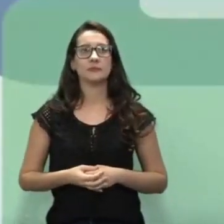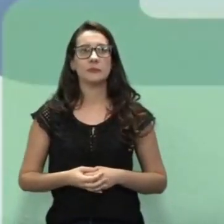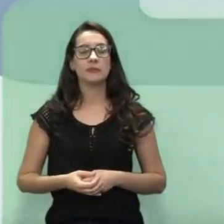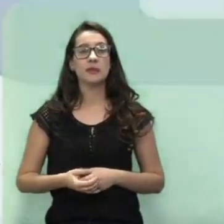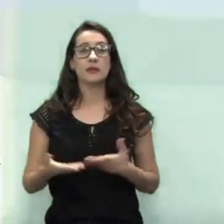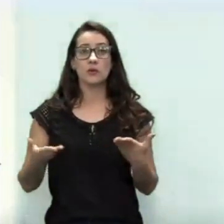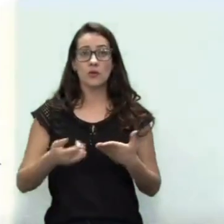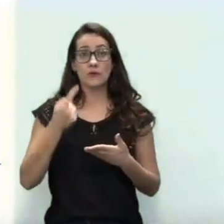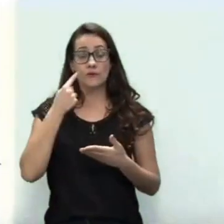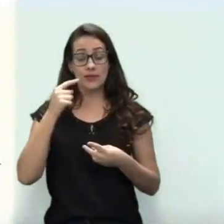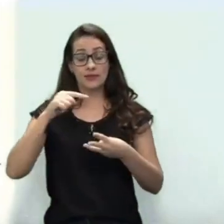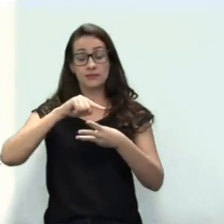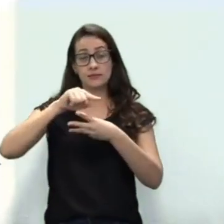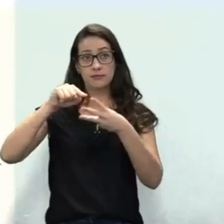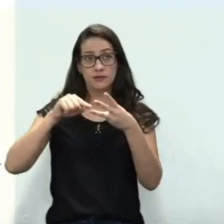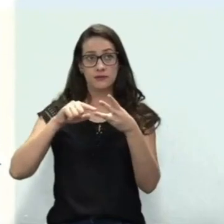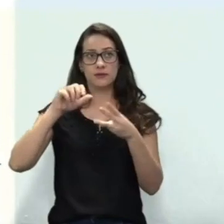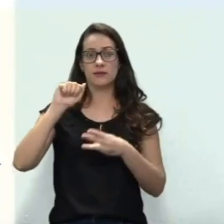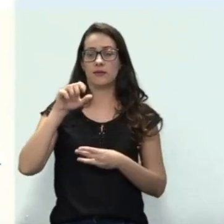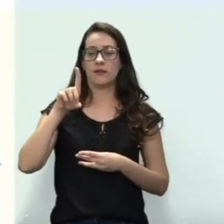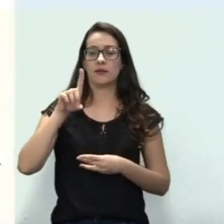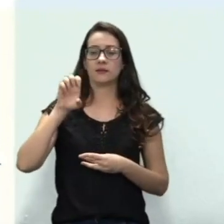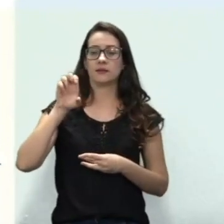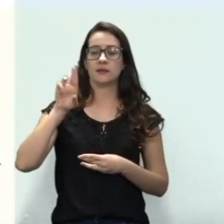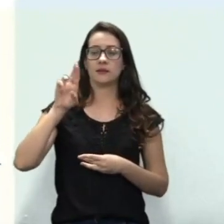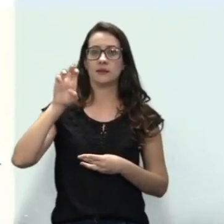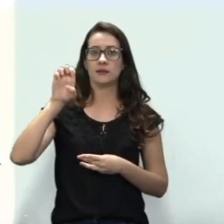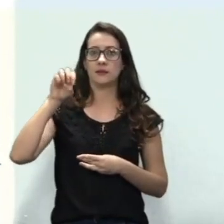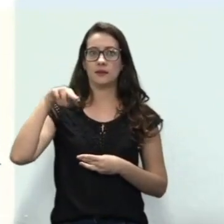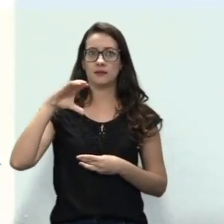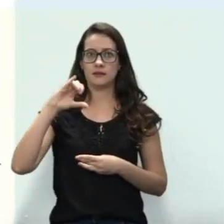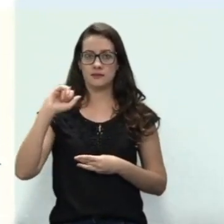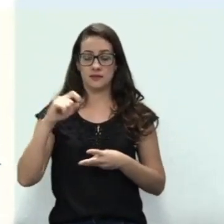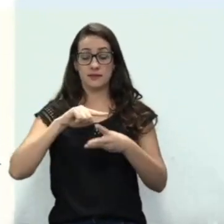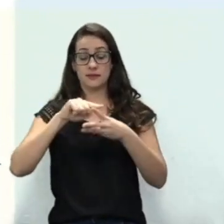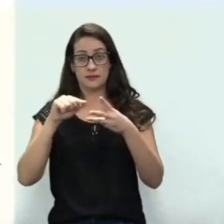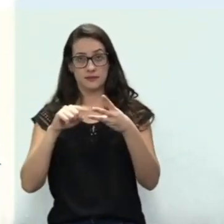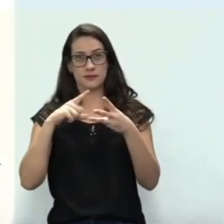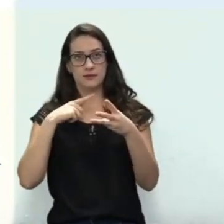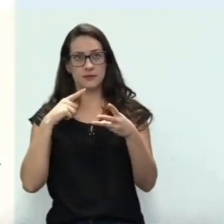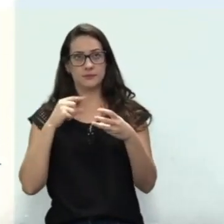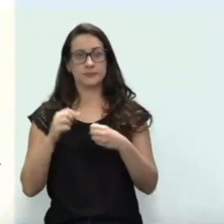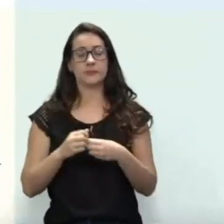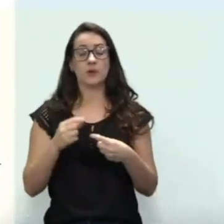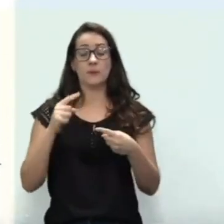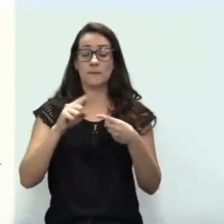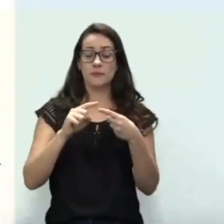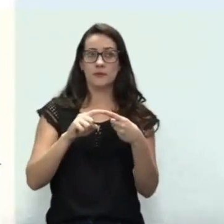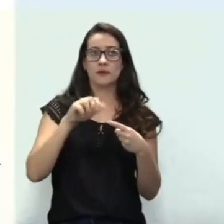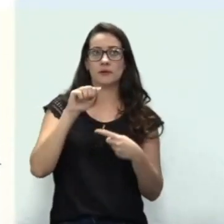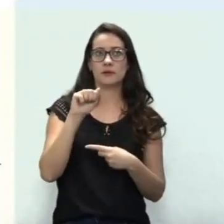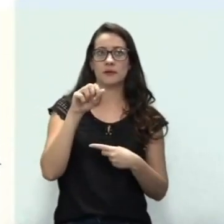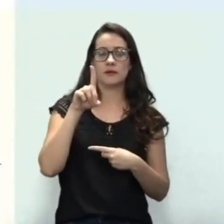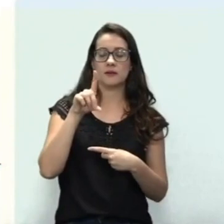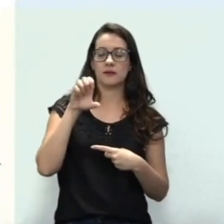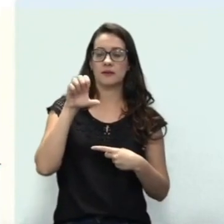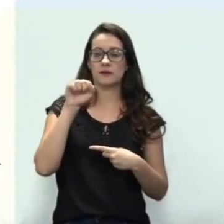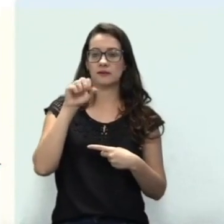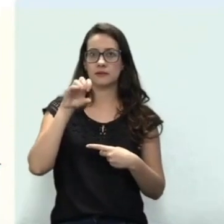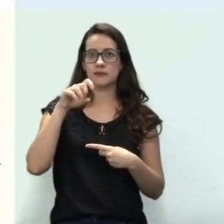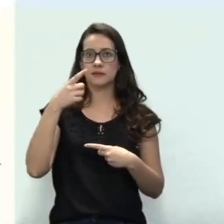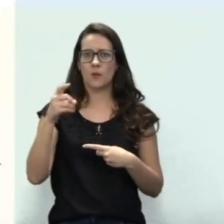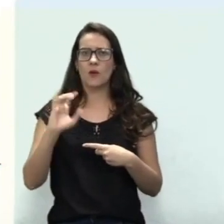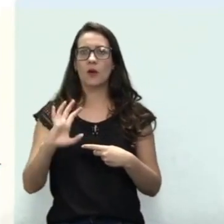aderência. A primeira delas é a aderência por adesão, onde ela ocorre em função da ligação físico-química